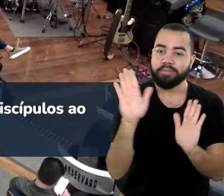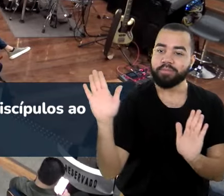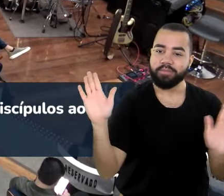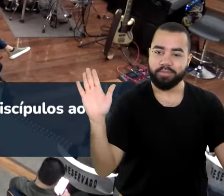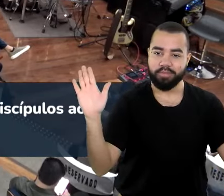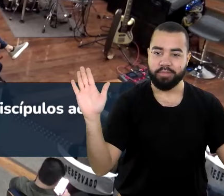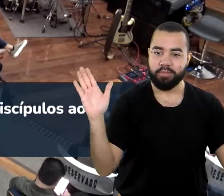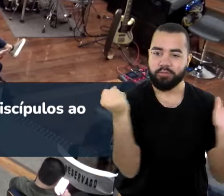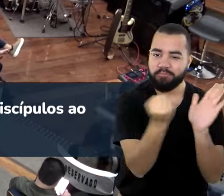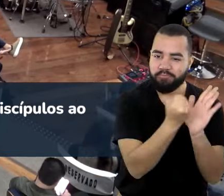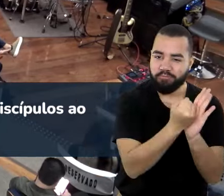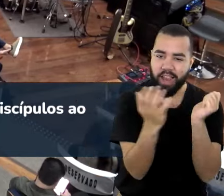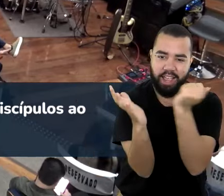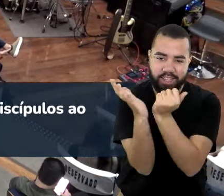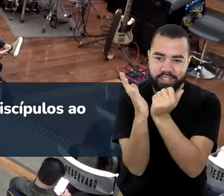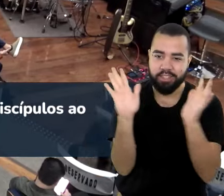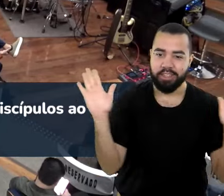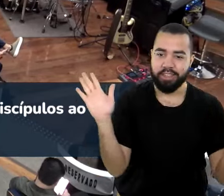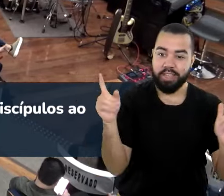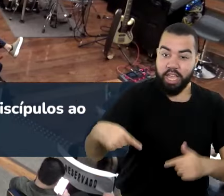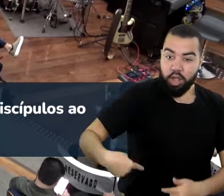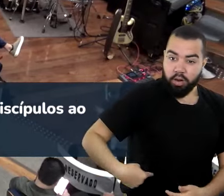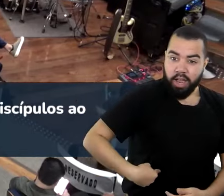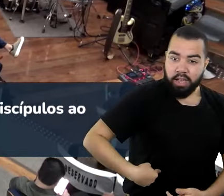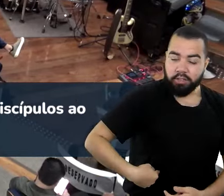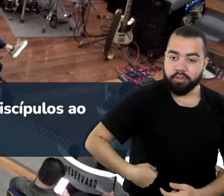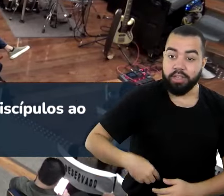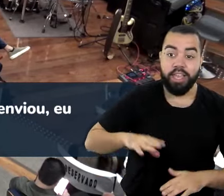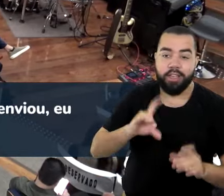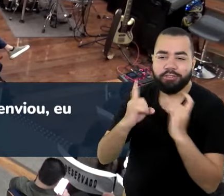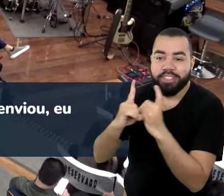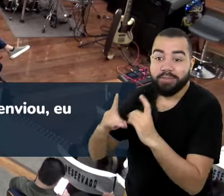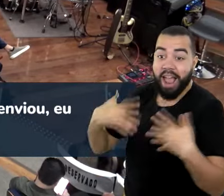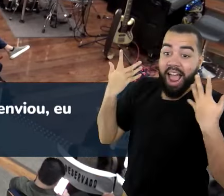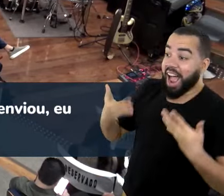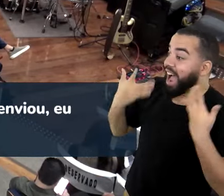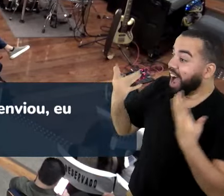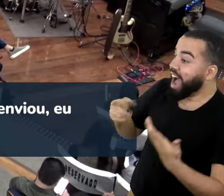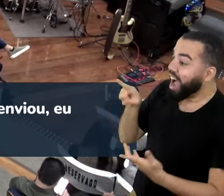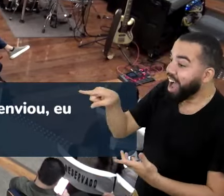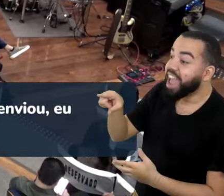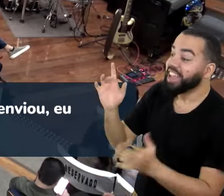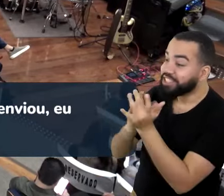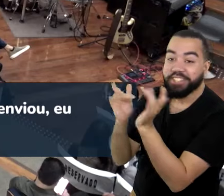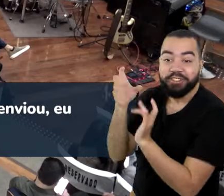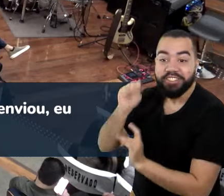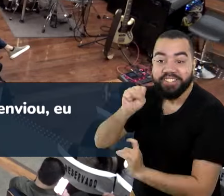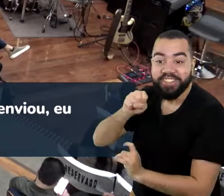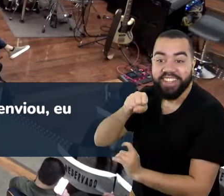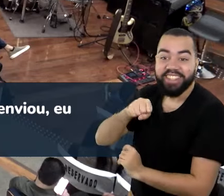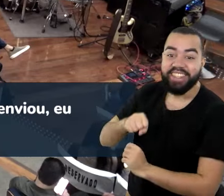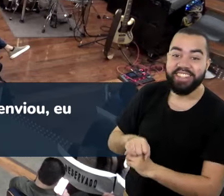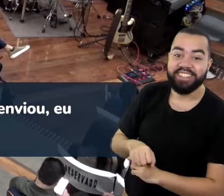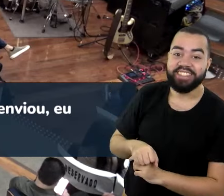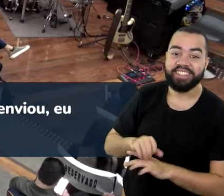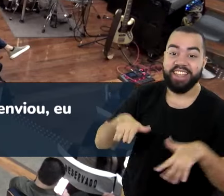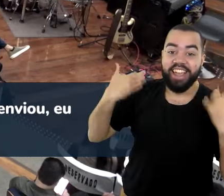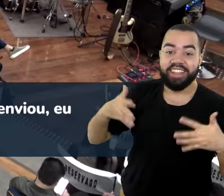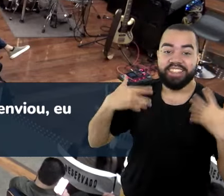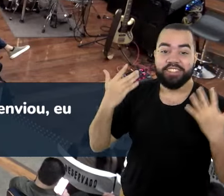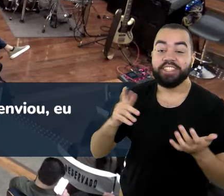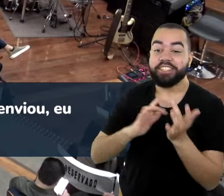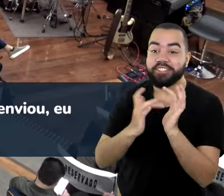lado. Alegraram-se, portanto, os discípulos em verem o Senhor. Disse,